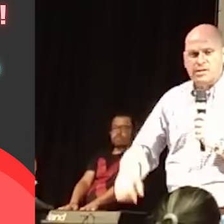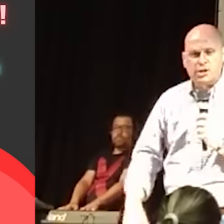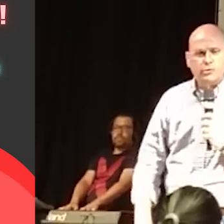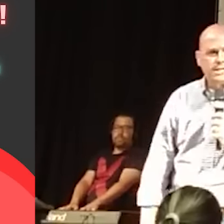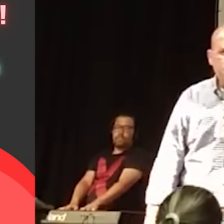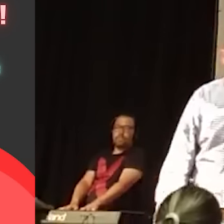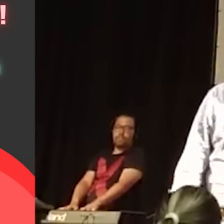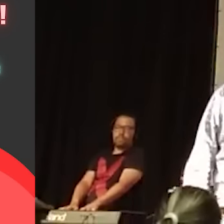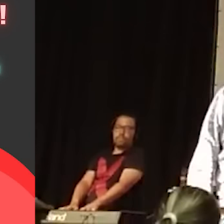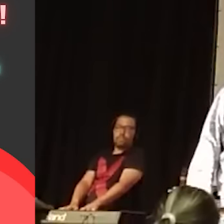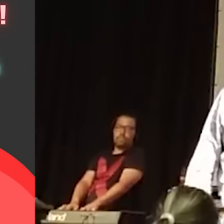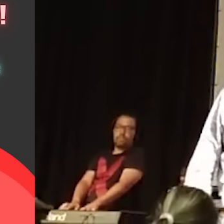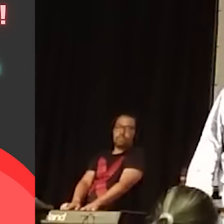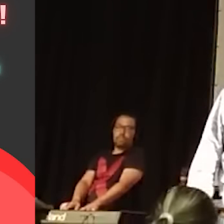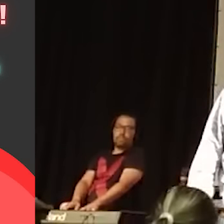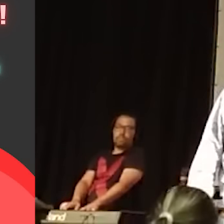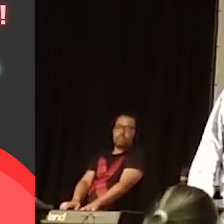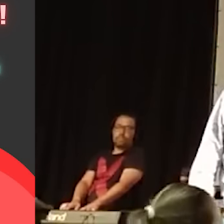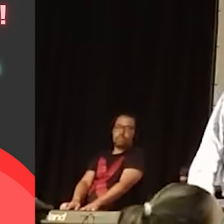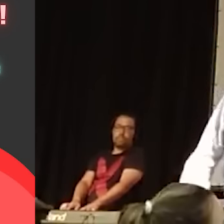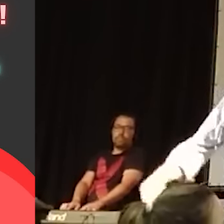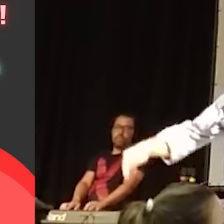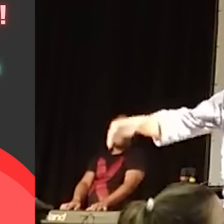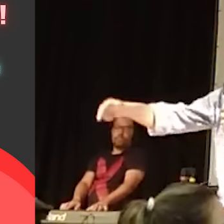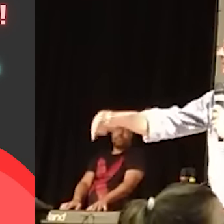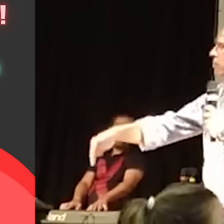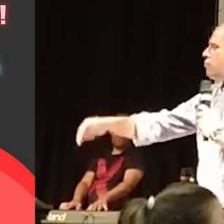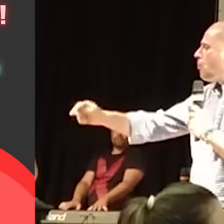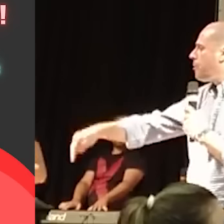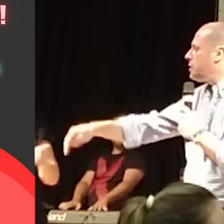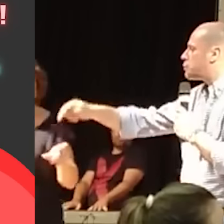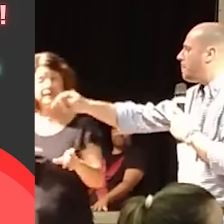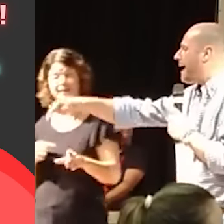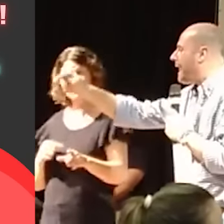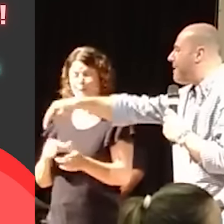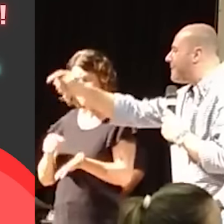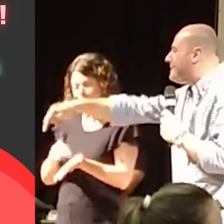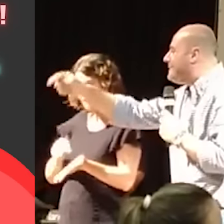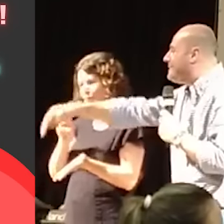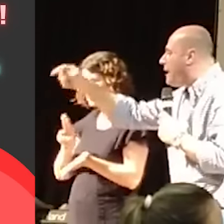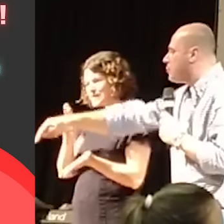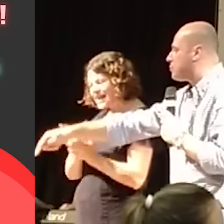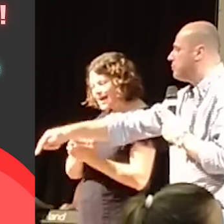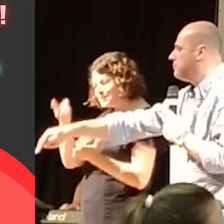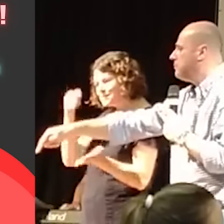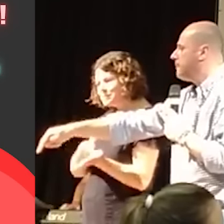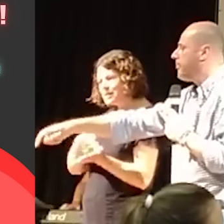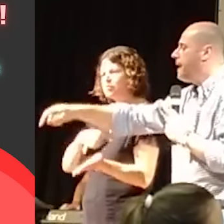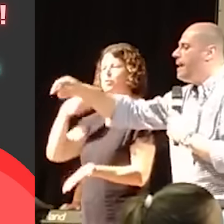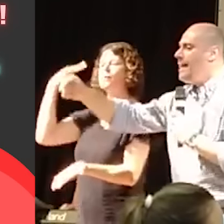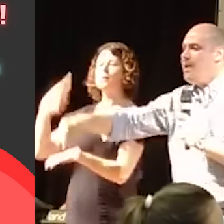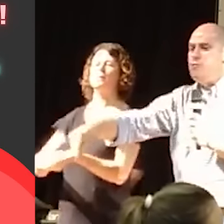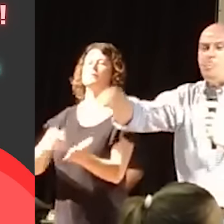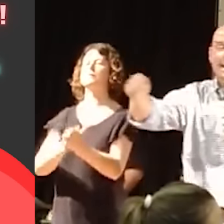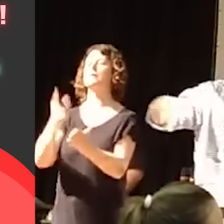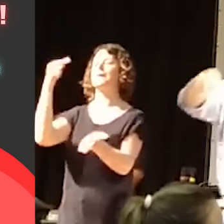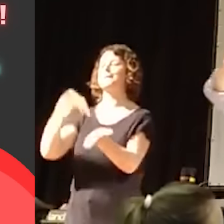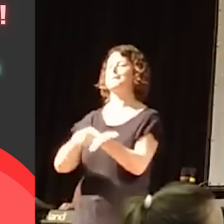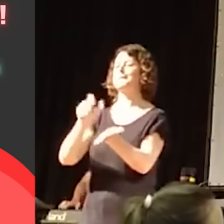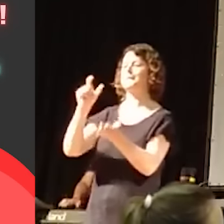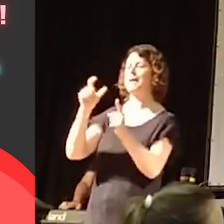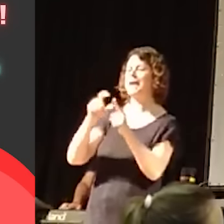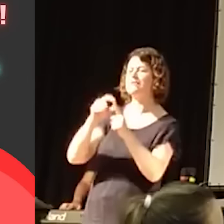coisa fora das escrituras sagradas aqui não eu tenho compromisso com a palavra de Deus eu vou